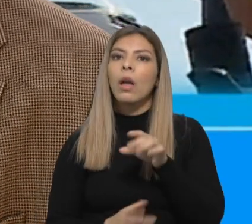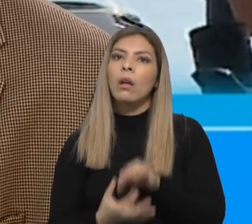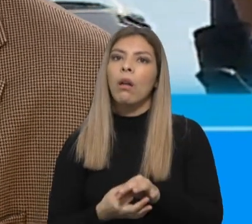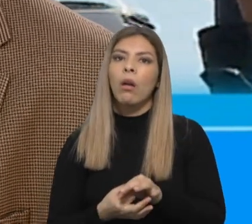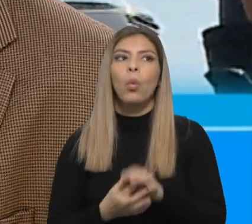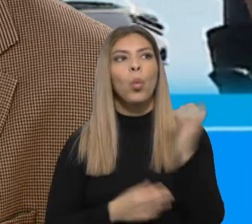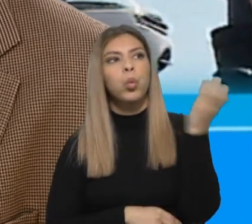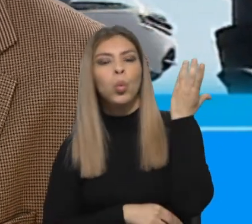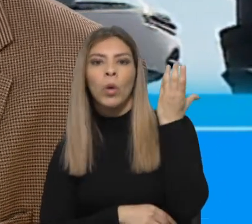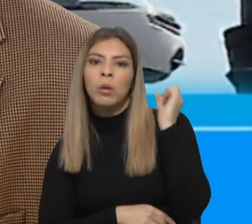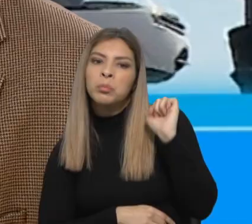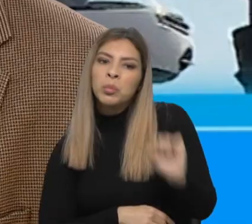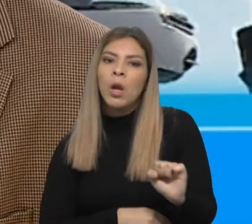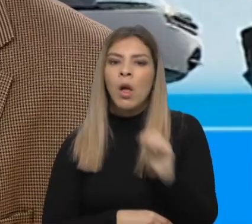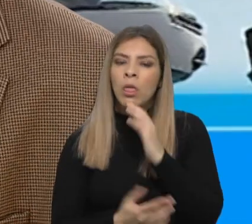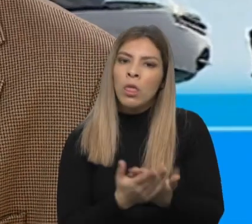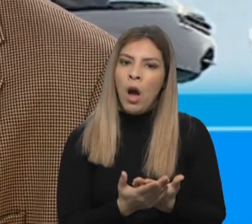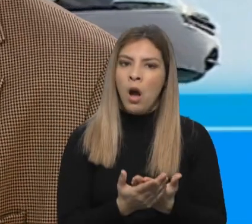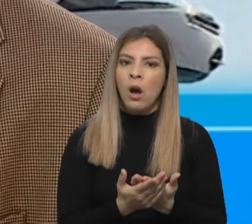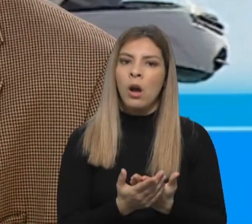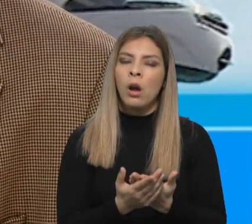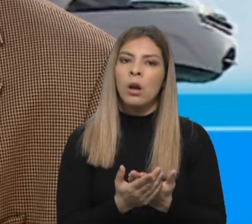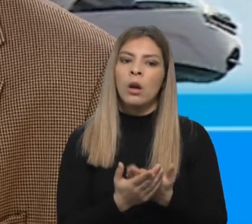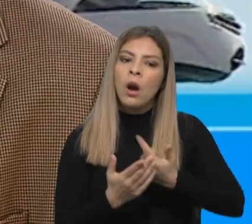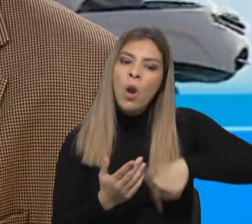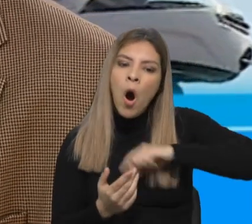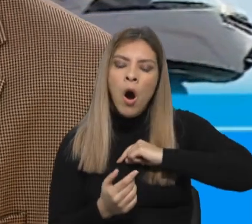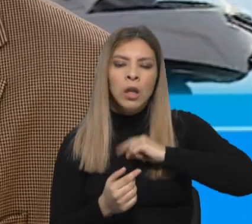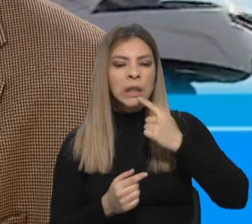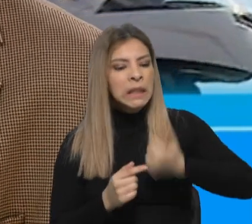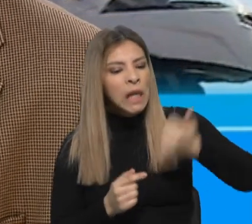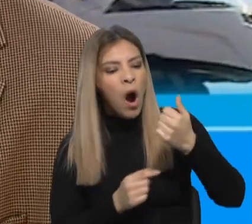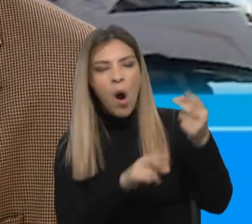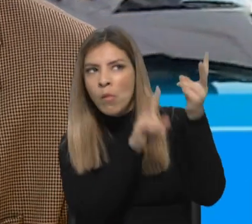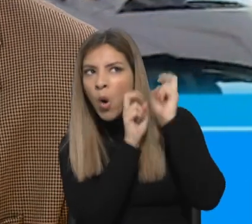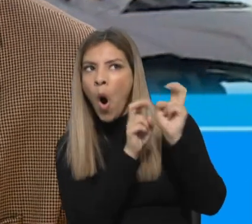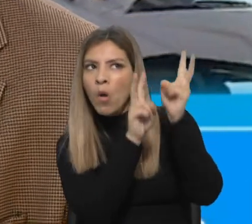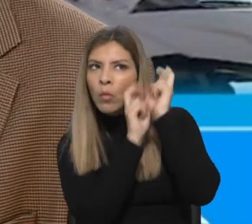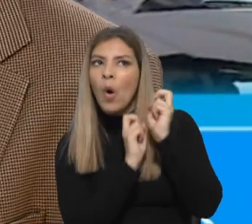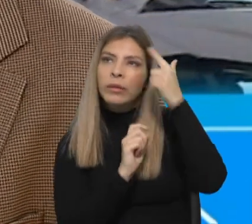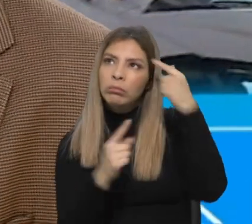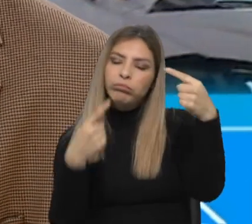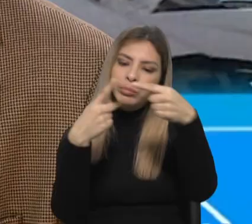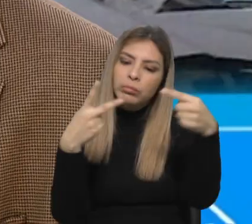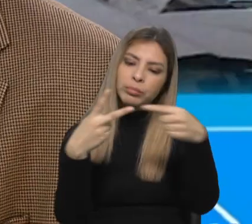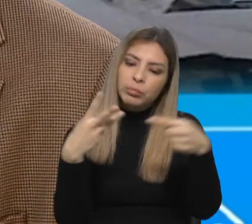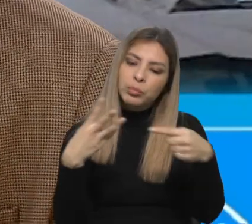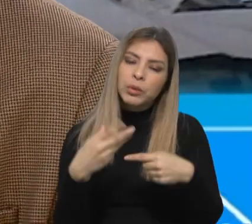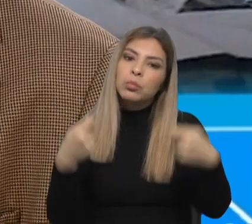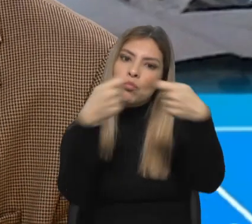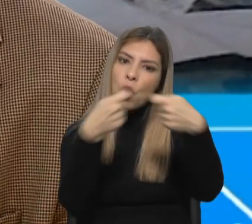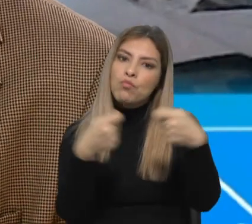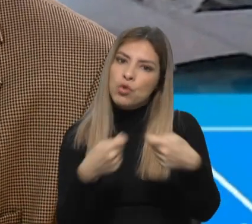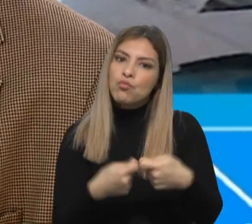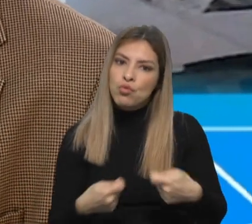democrática deveria primar mais pelo encontro, pela capacidade de diálogo e por encontrar denominadores comuns. E, em torno desses denominadores comuns, construir